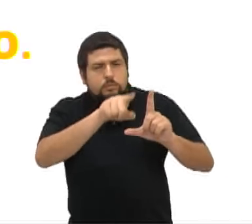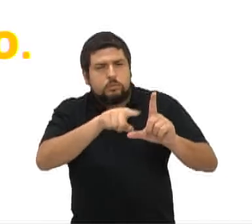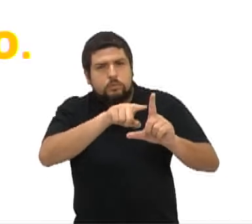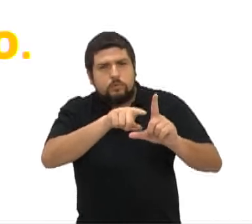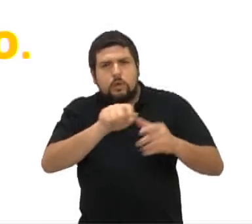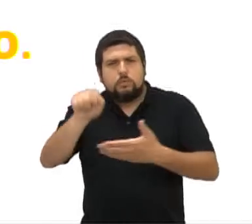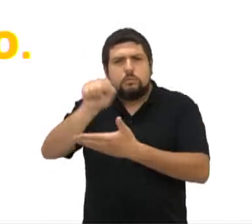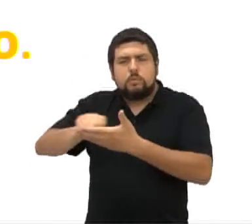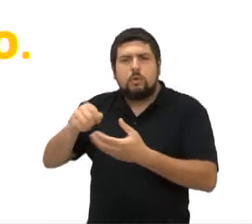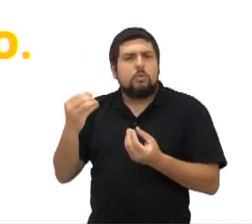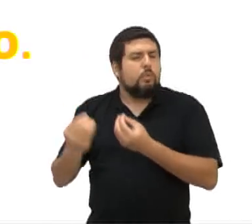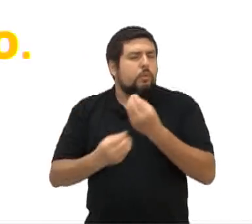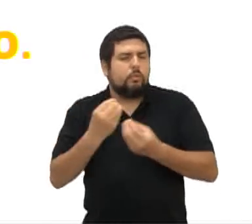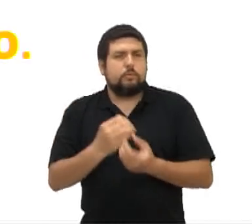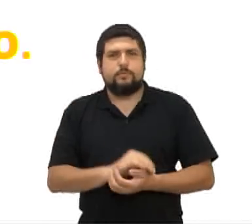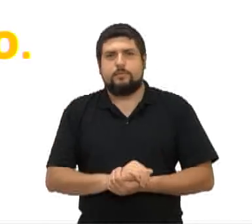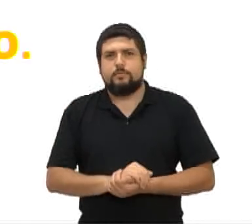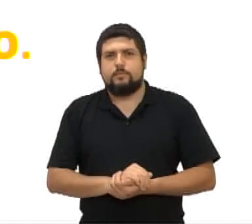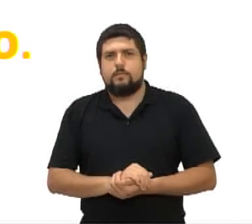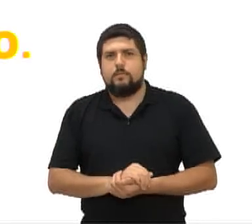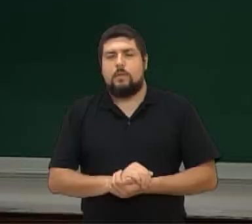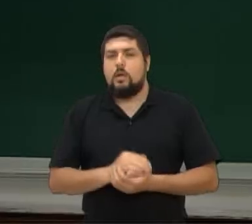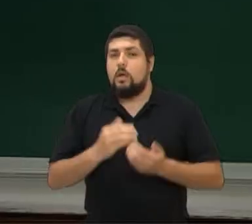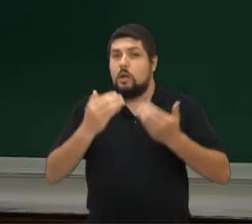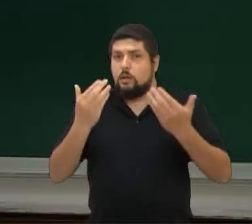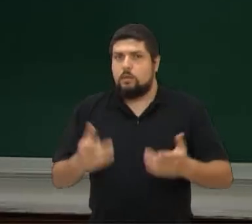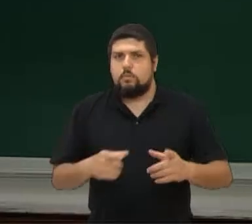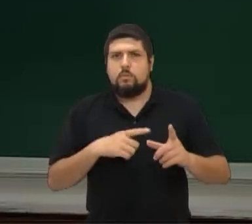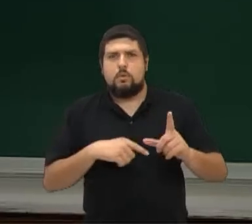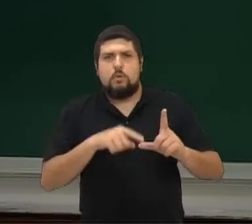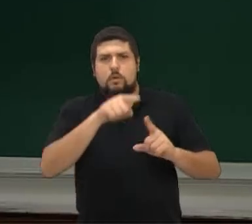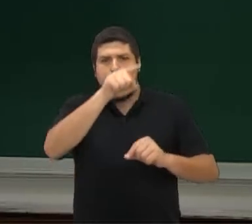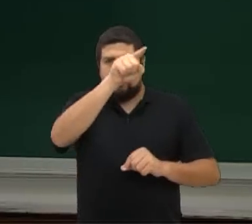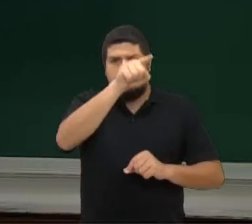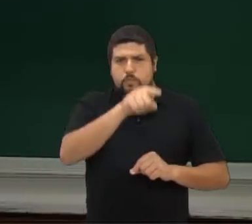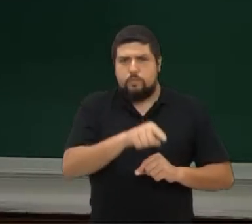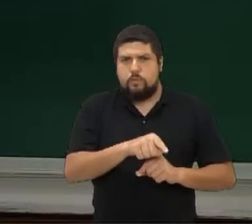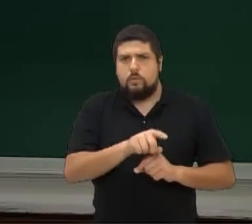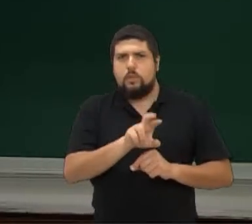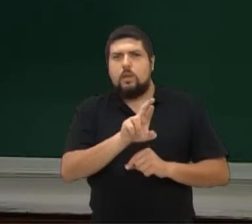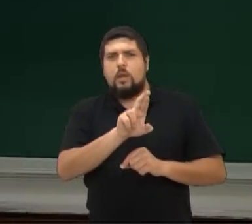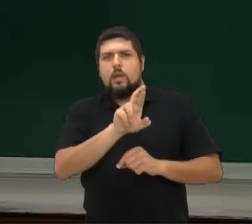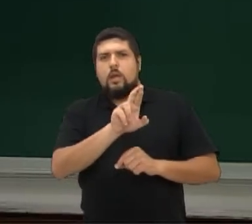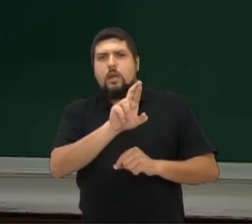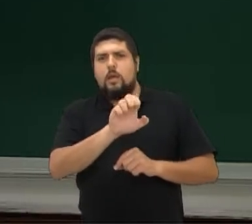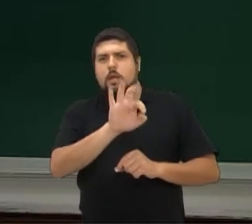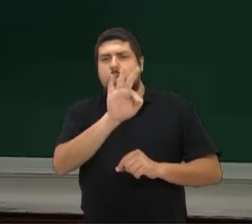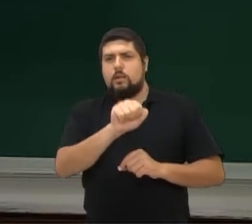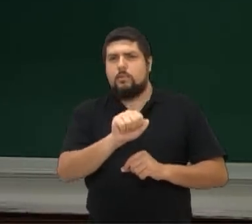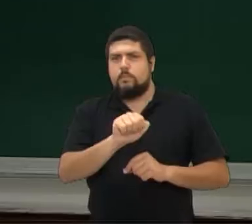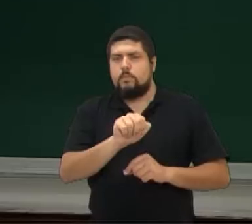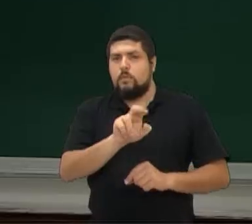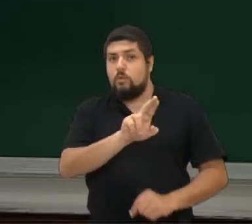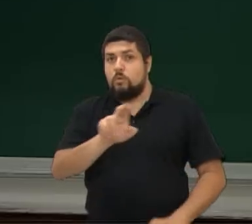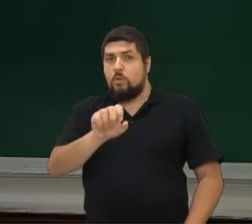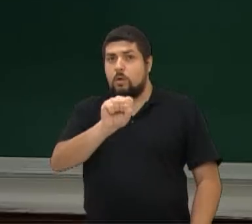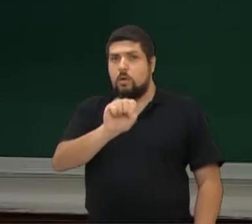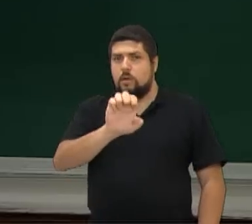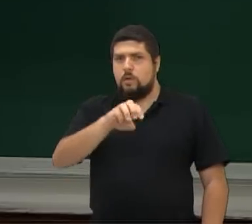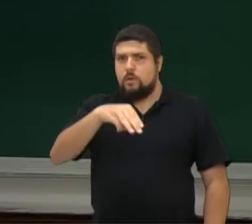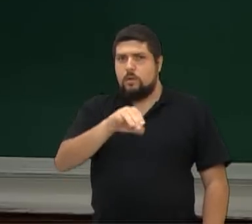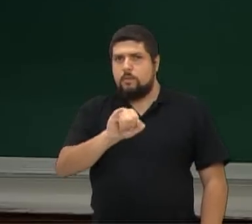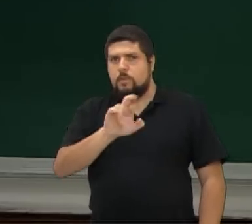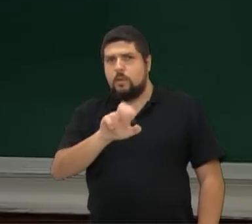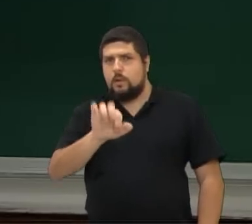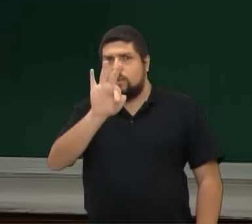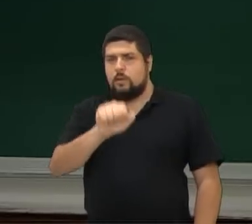ele é formado sempre por duas semirretas, ok? Onde estas duas semirretas possuem